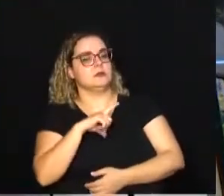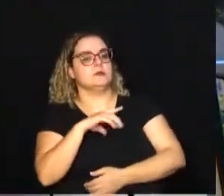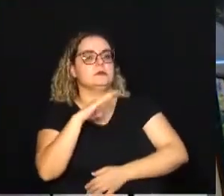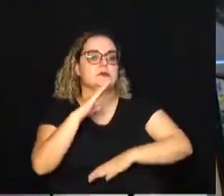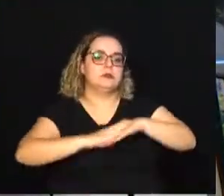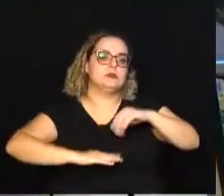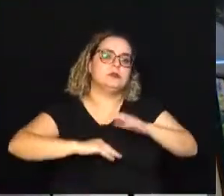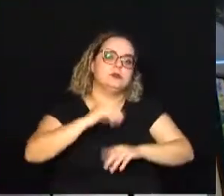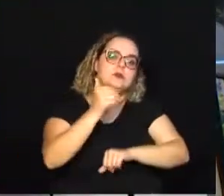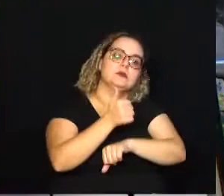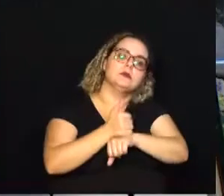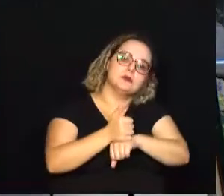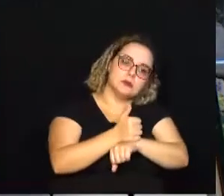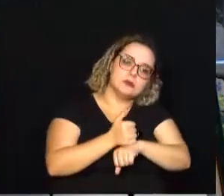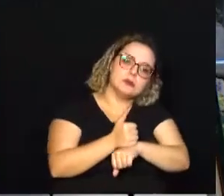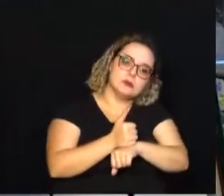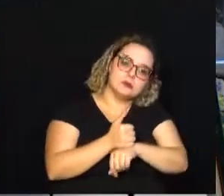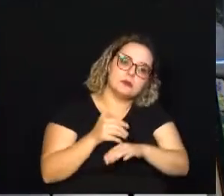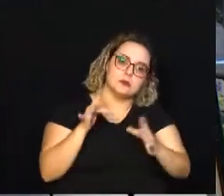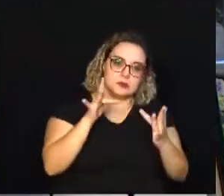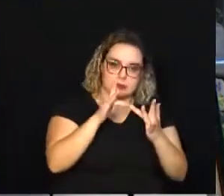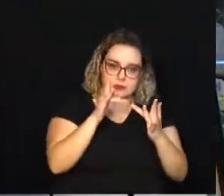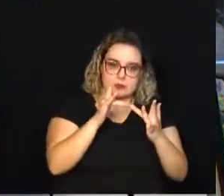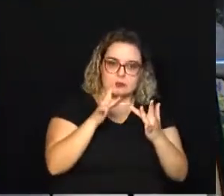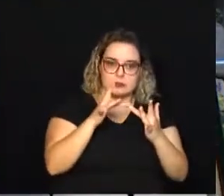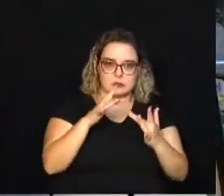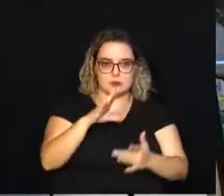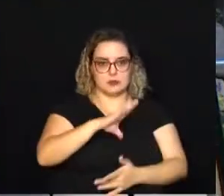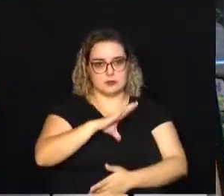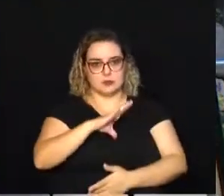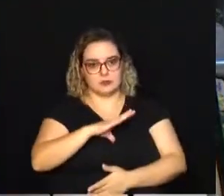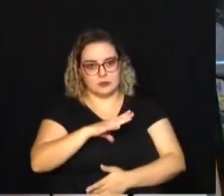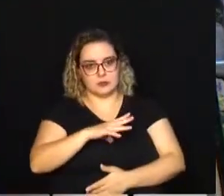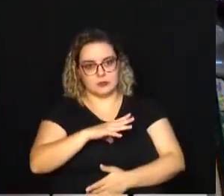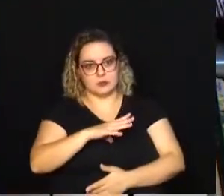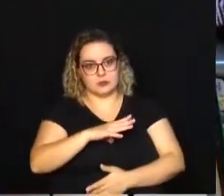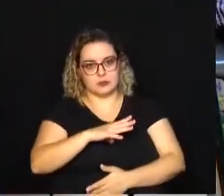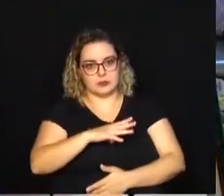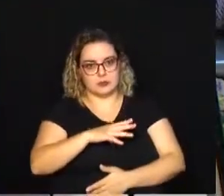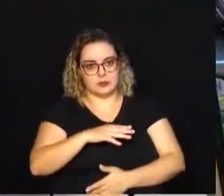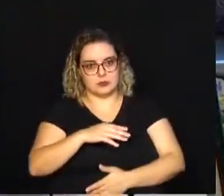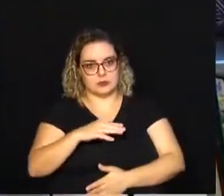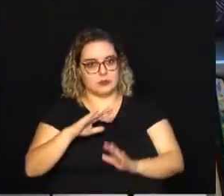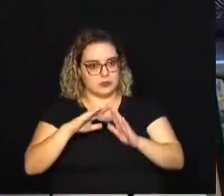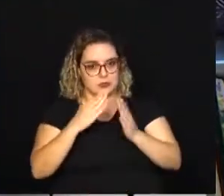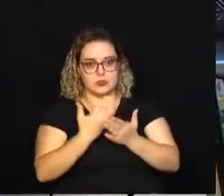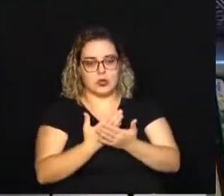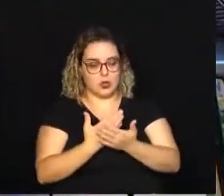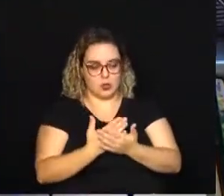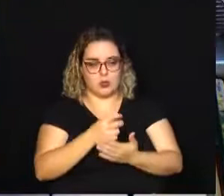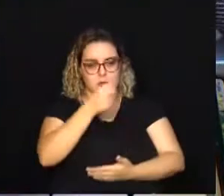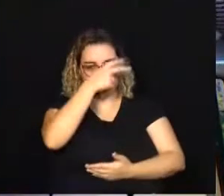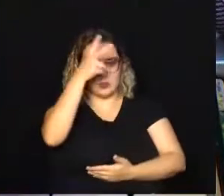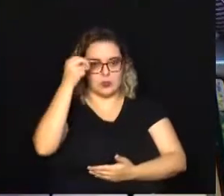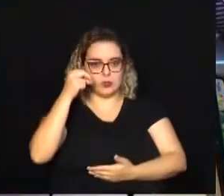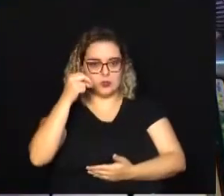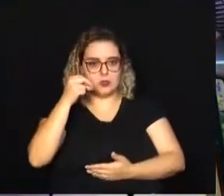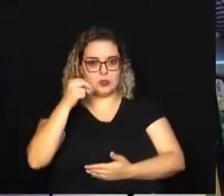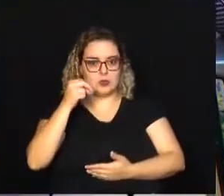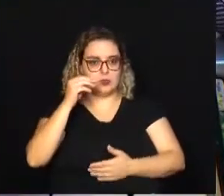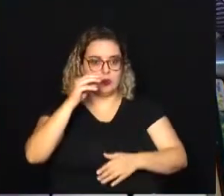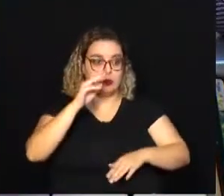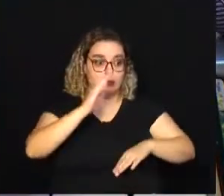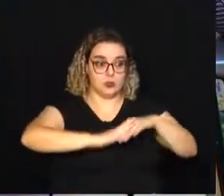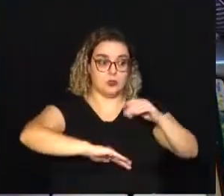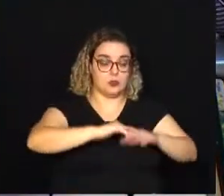mais ligação com a rede municipal, né, por ser da rede municipal. A gente tem um corpo de profissionais muito comprometido, né? Assim,